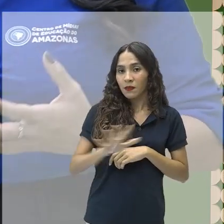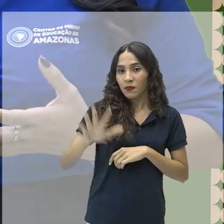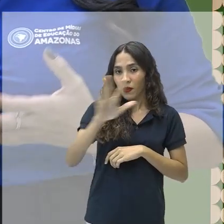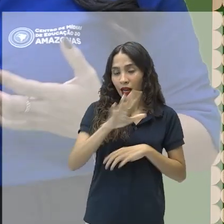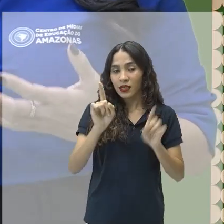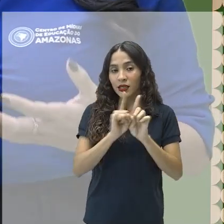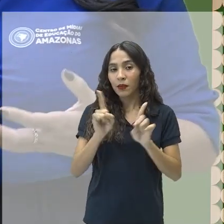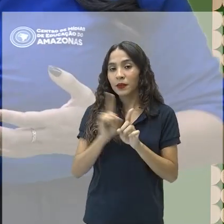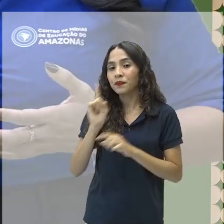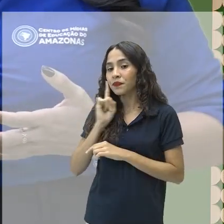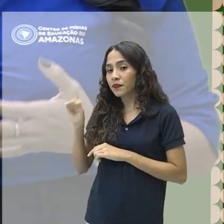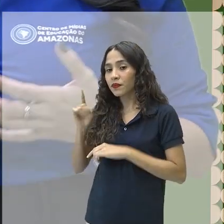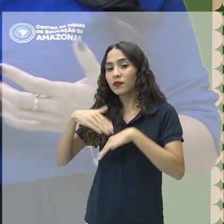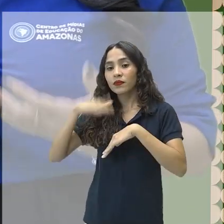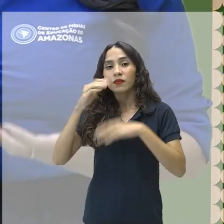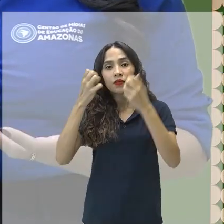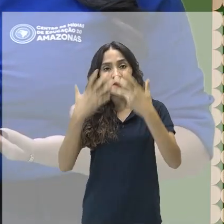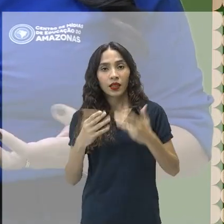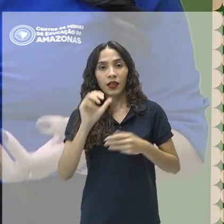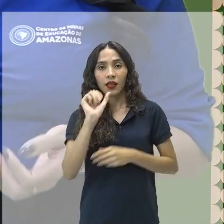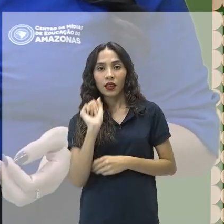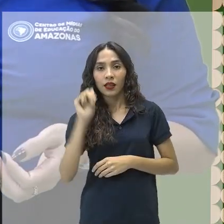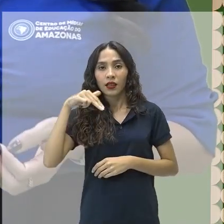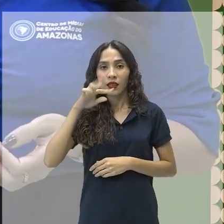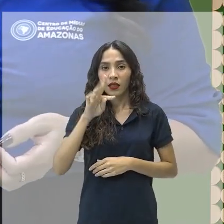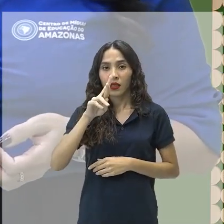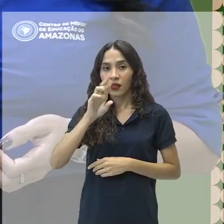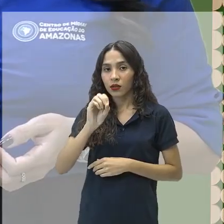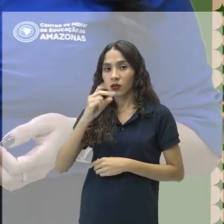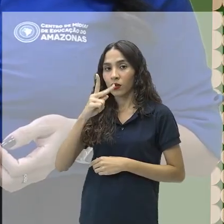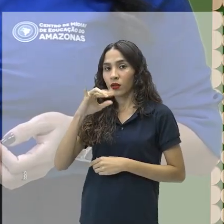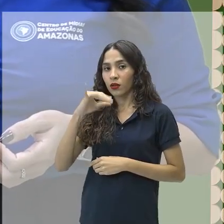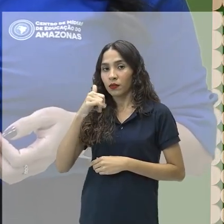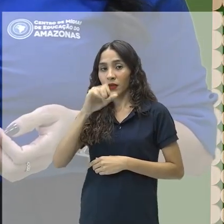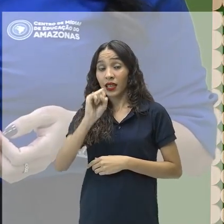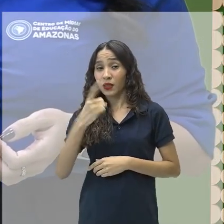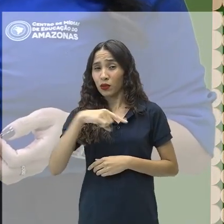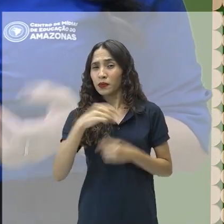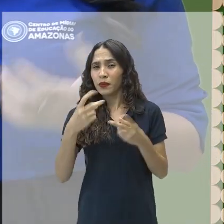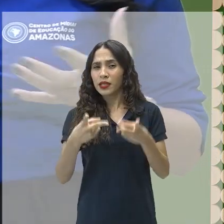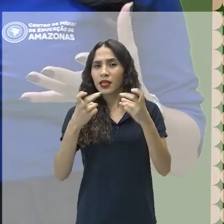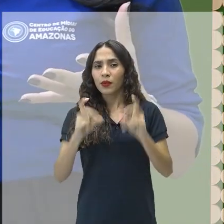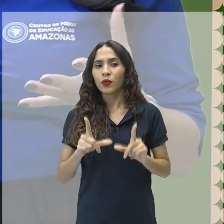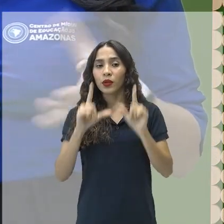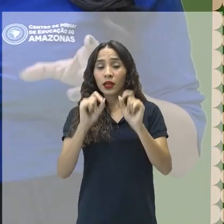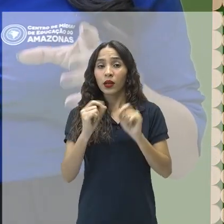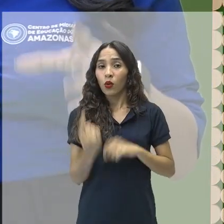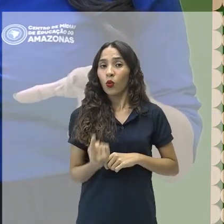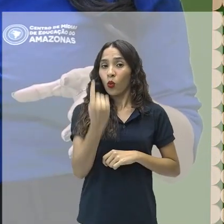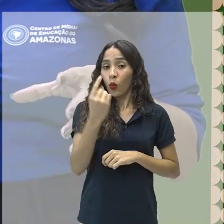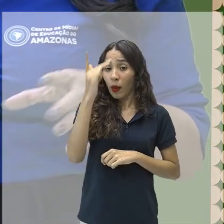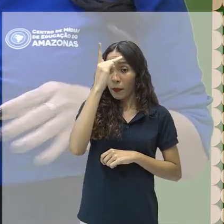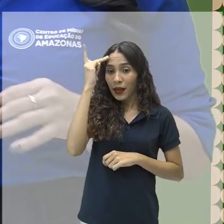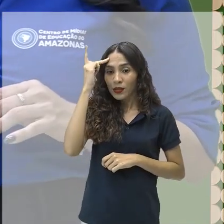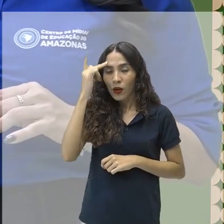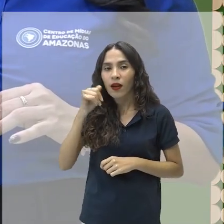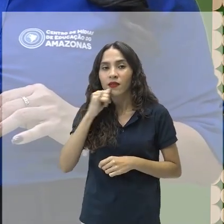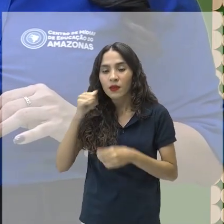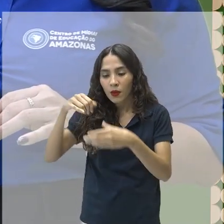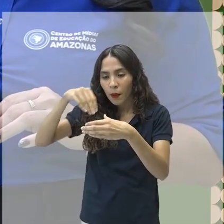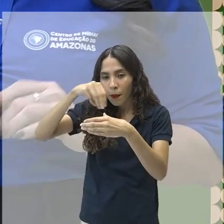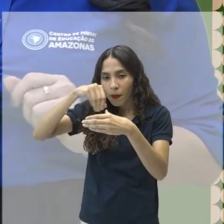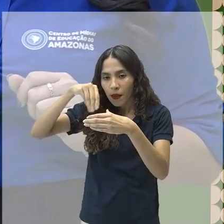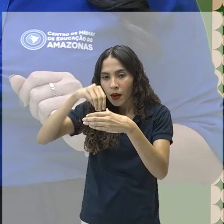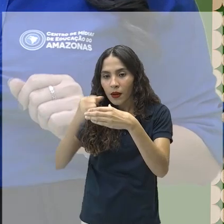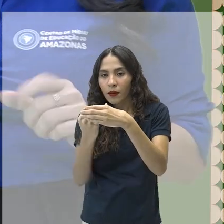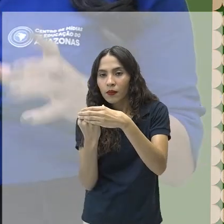para a gente falar mais sobre essas ações antrópicas. Aqui em cima, o que a gente observa? Uma pessoa que está plantando, né, tem aqui uma